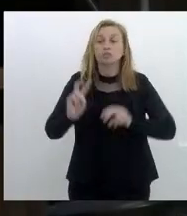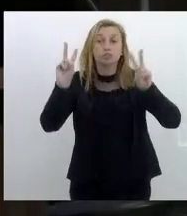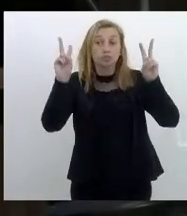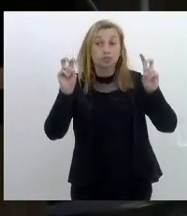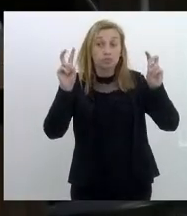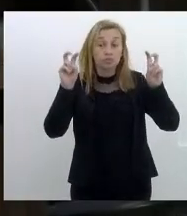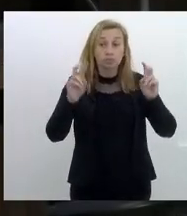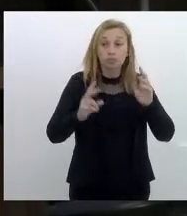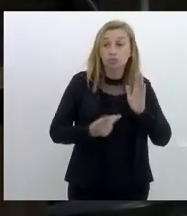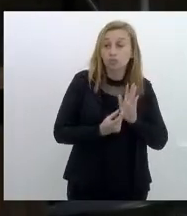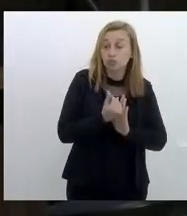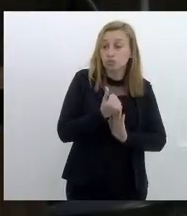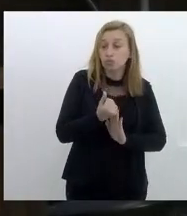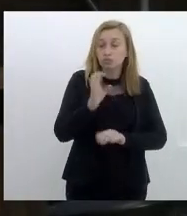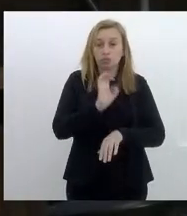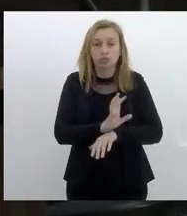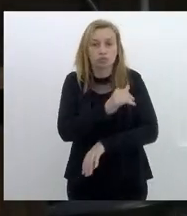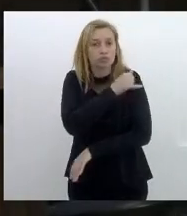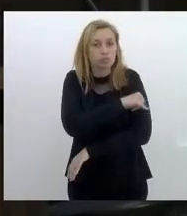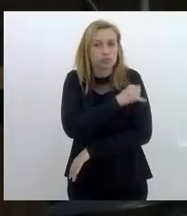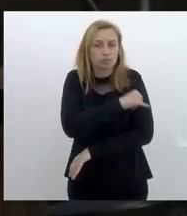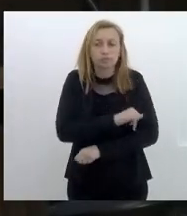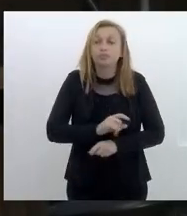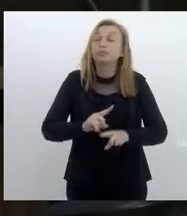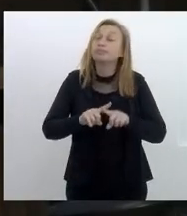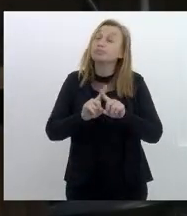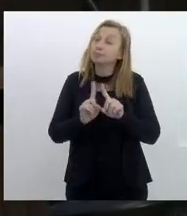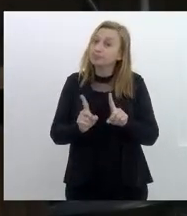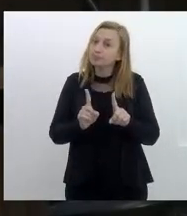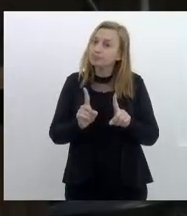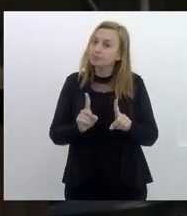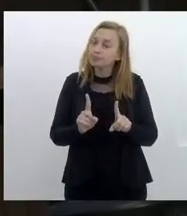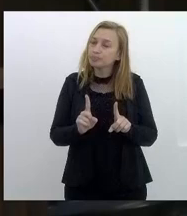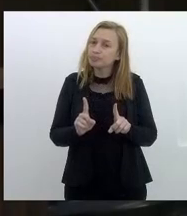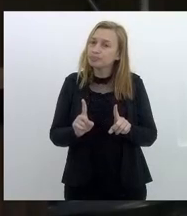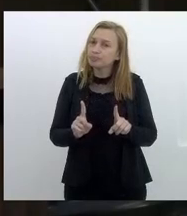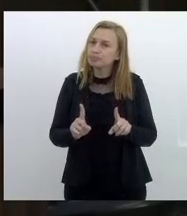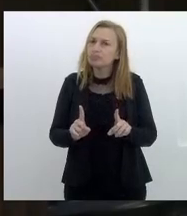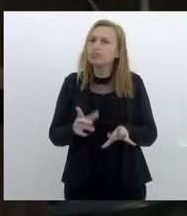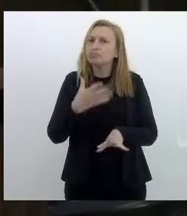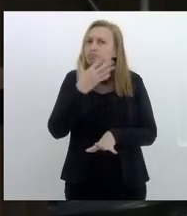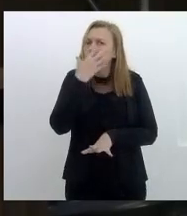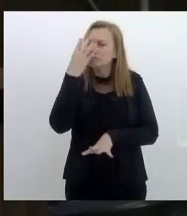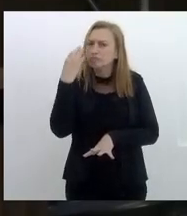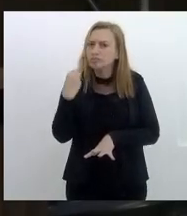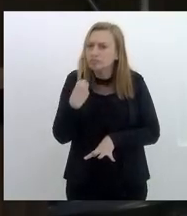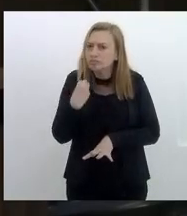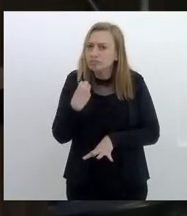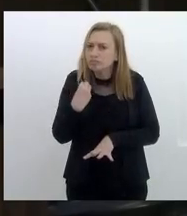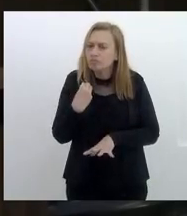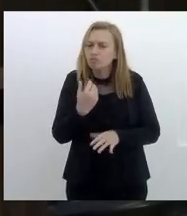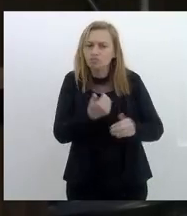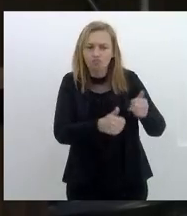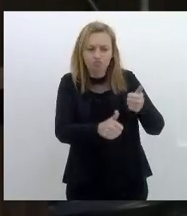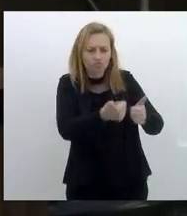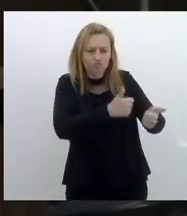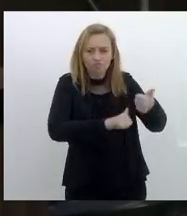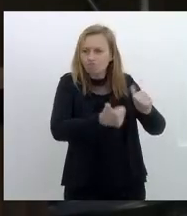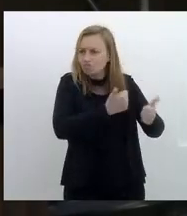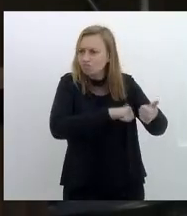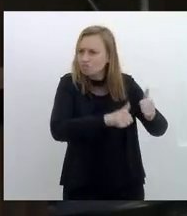questão financeira do Estado do Rio de Janeiro mas esqueceu exatamente de fazer uma avaliação